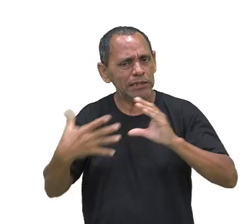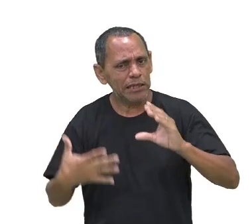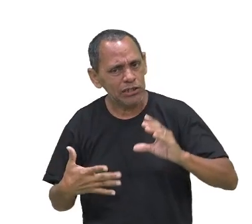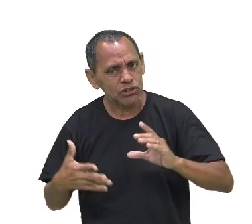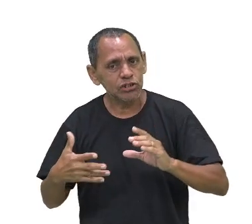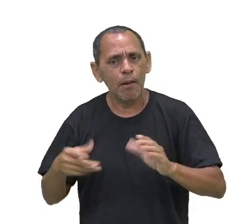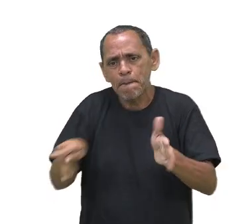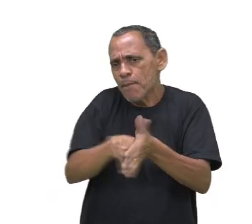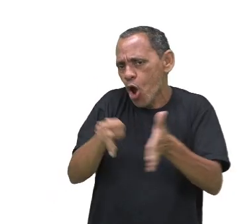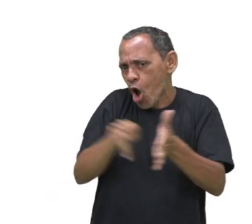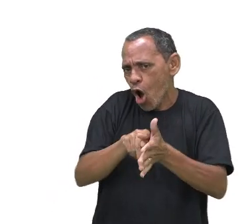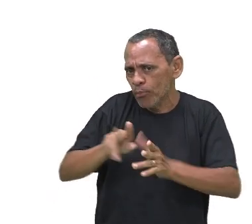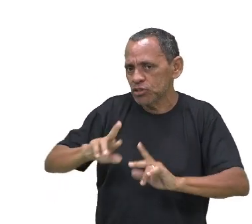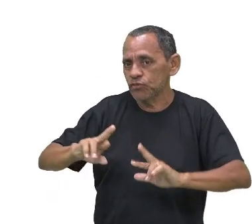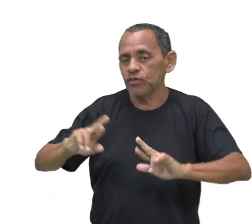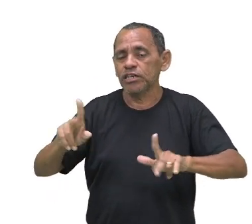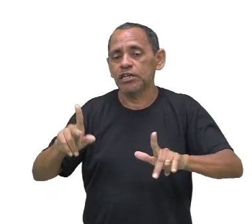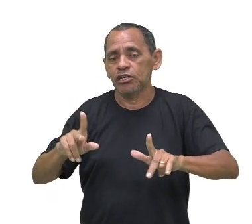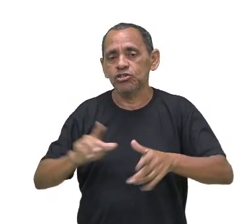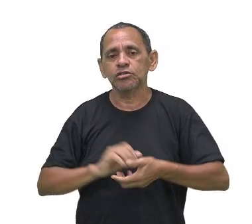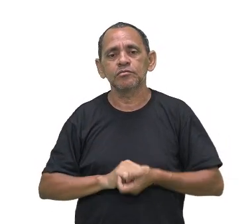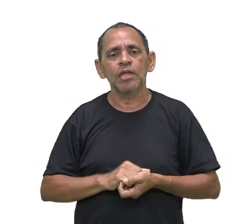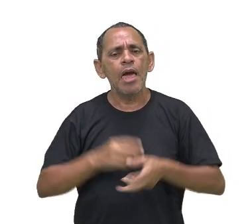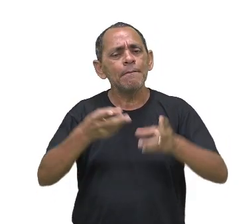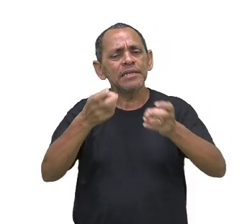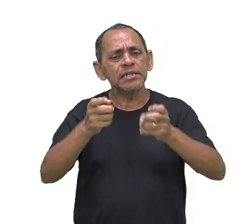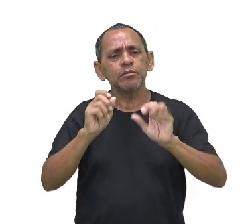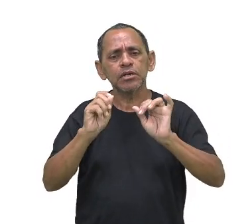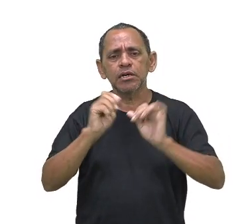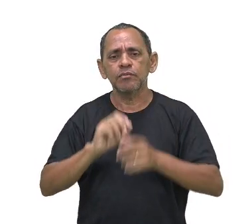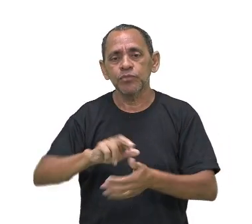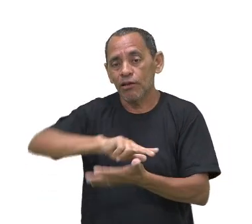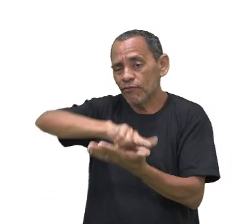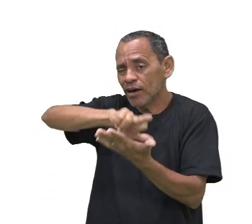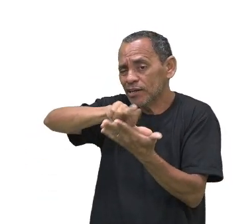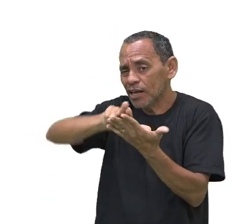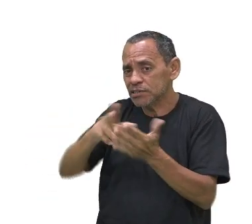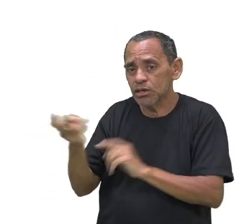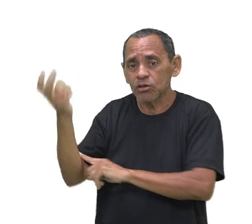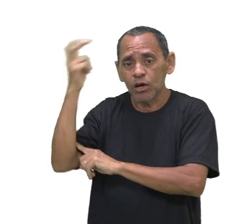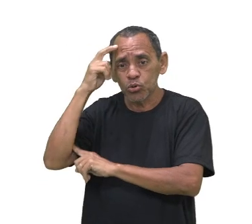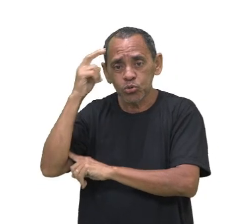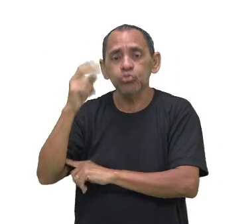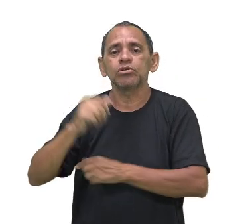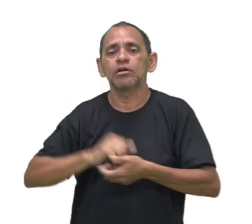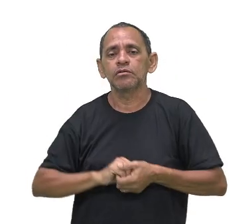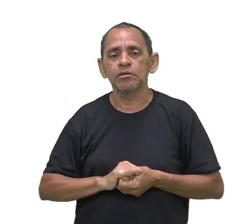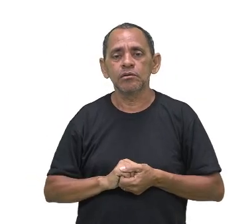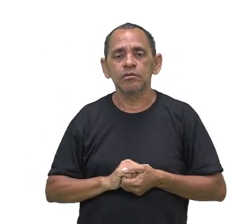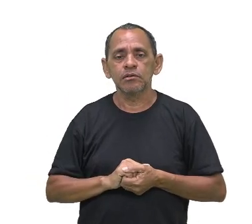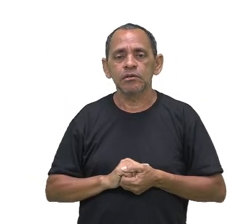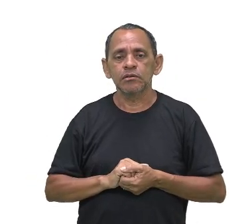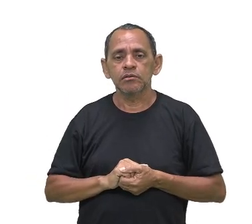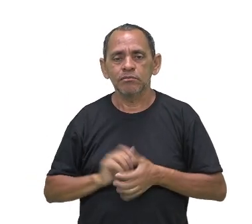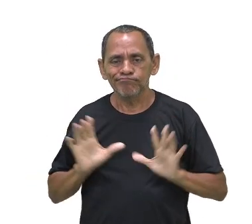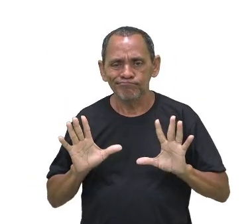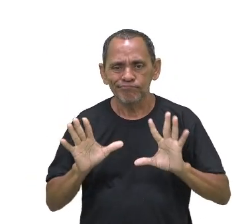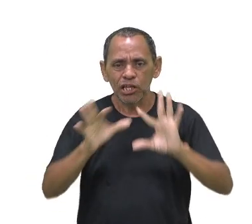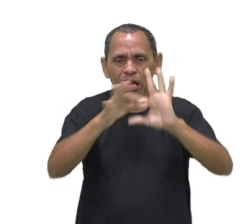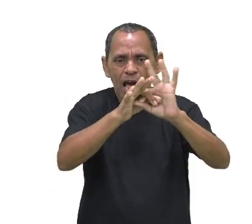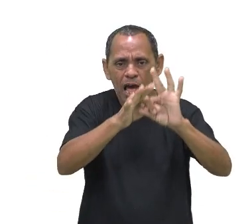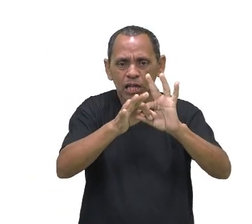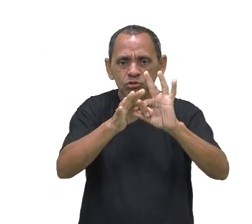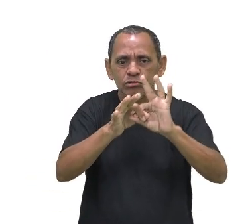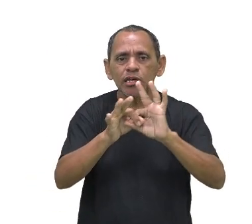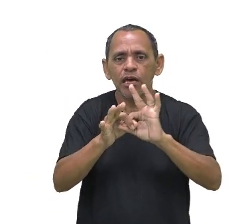que a diversidade cultural está diretamente ligada à pluralidade da